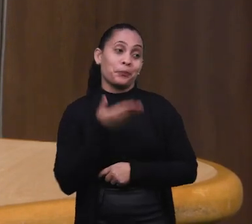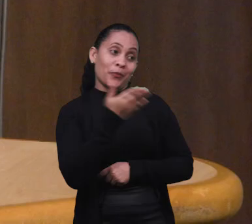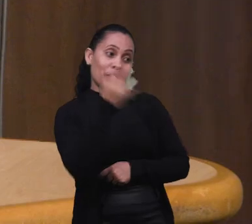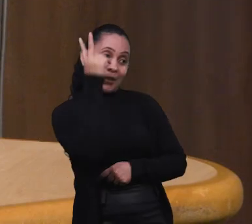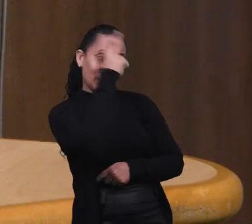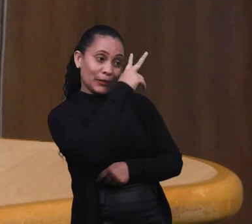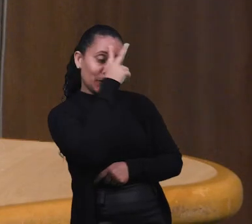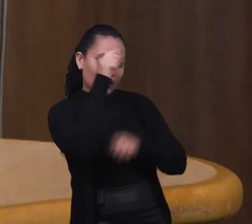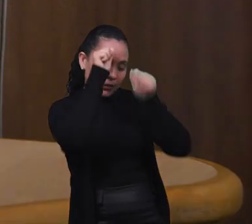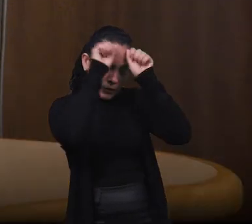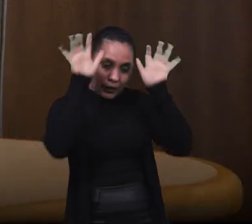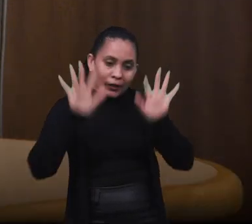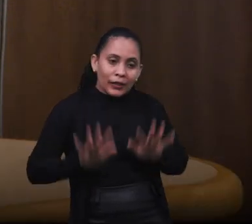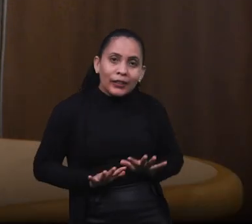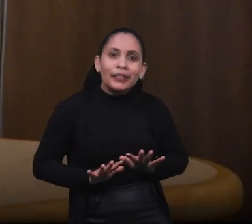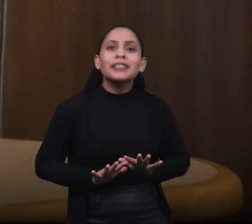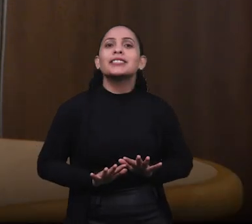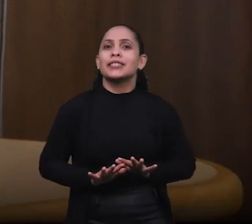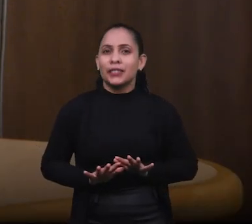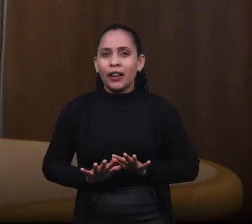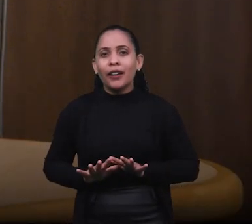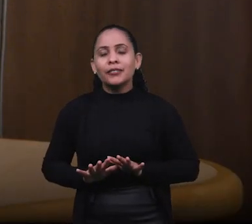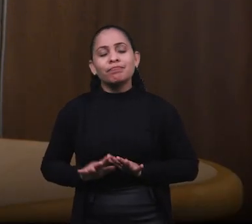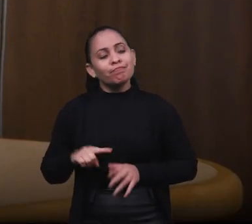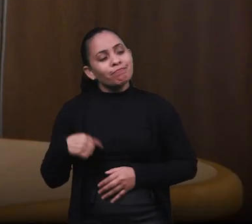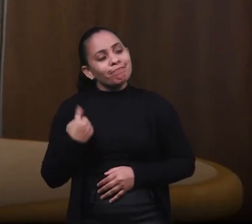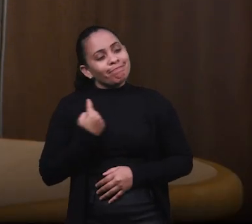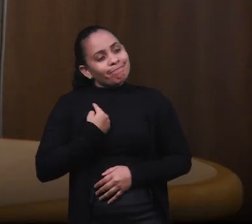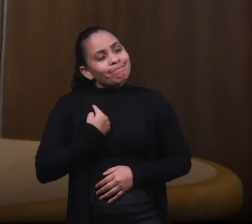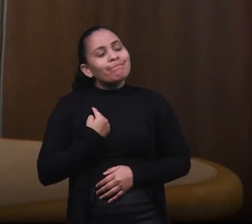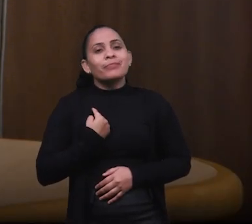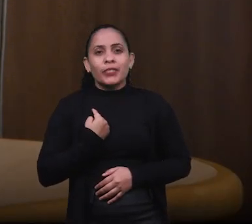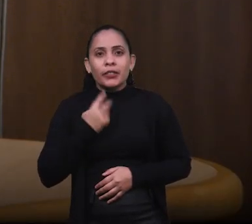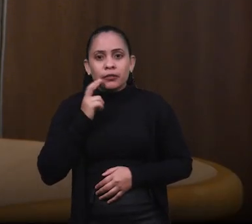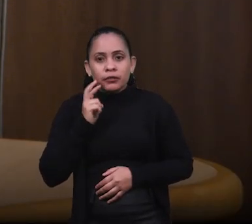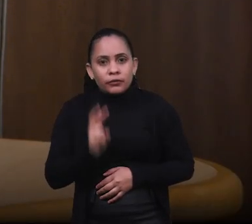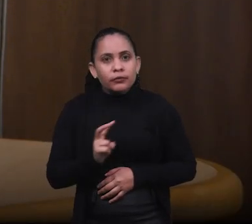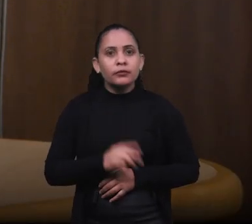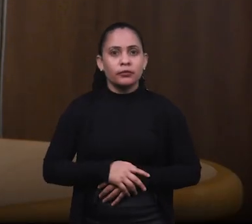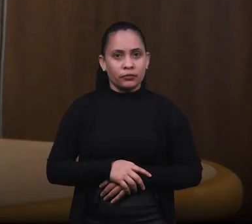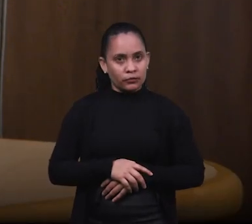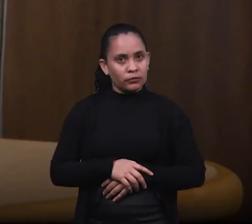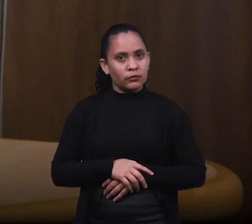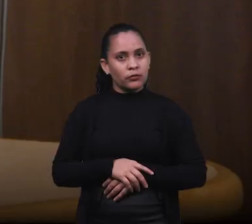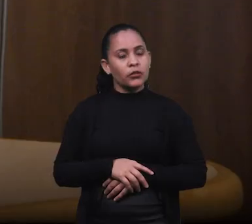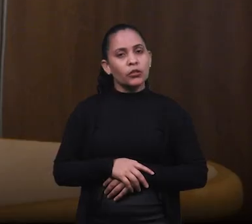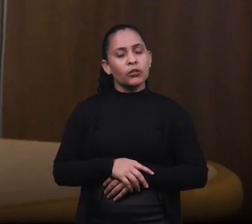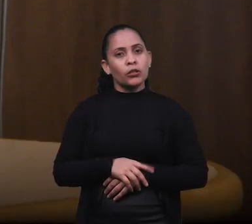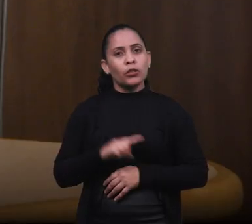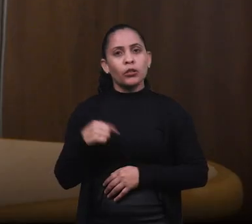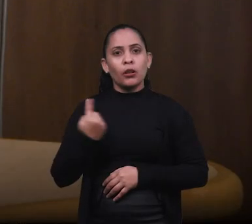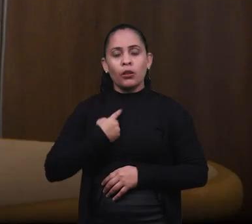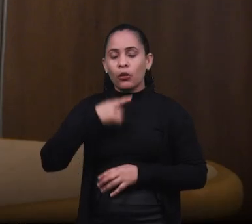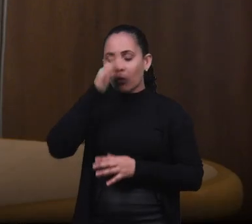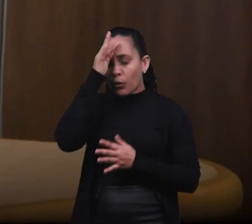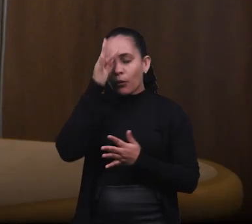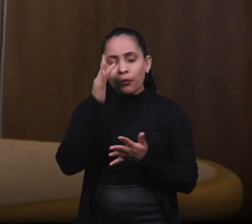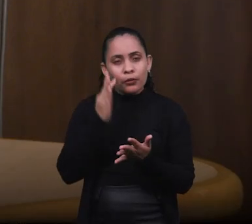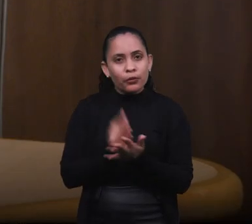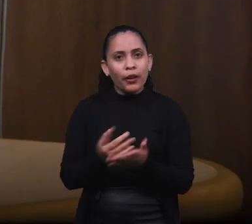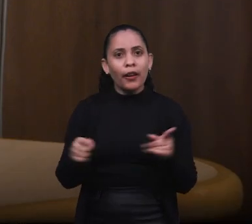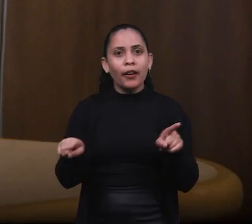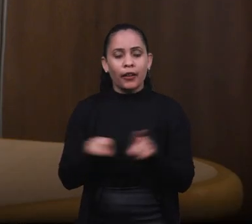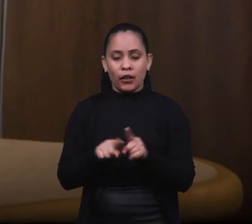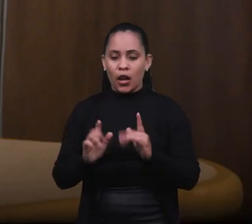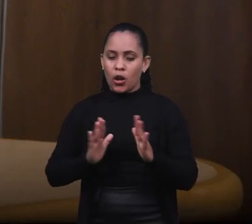da Clara nos inspira a olhar para os desafios com coragem e fé e a construir espaços onde a inclusão